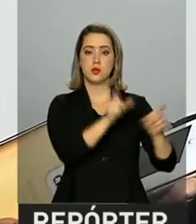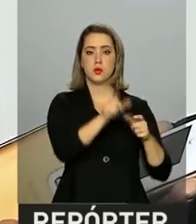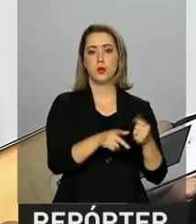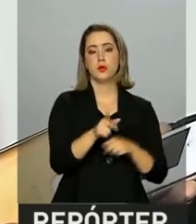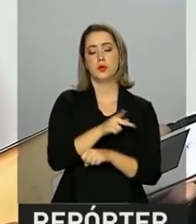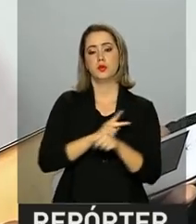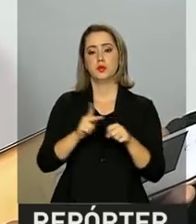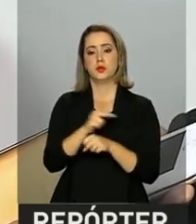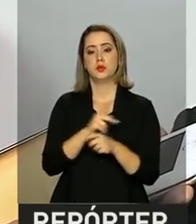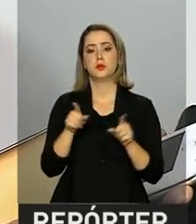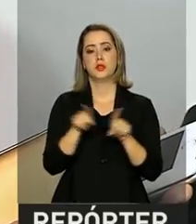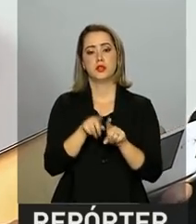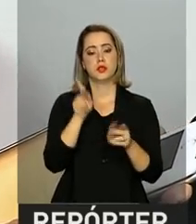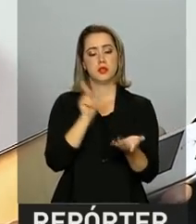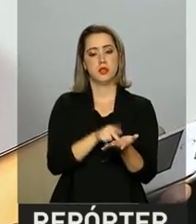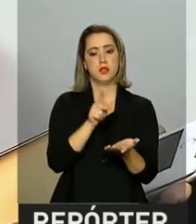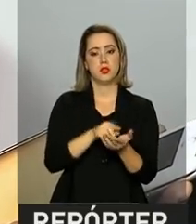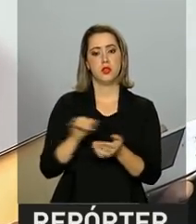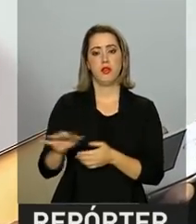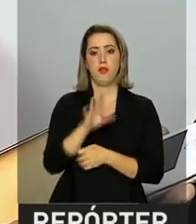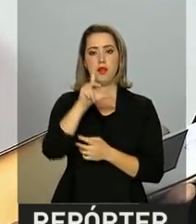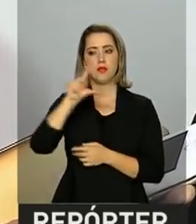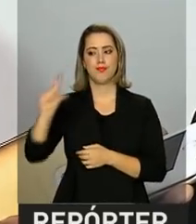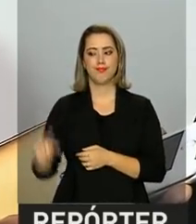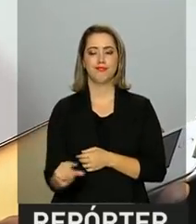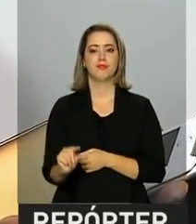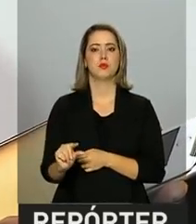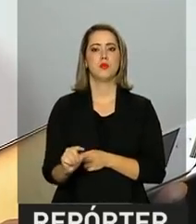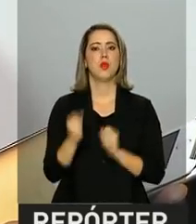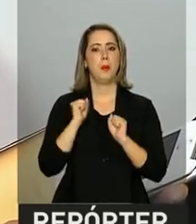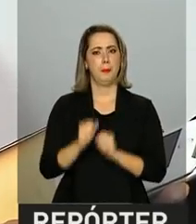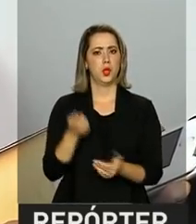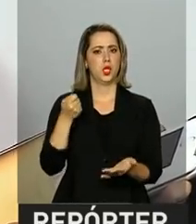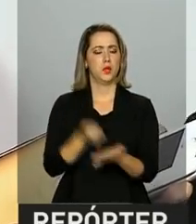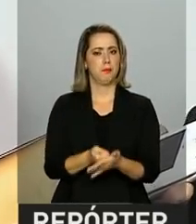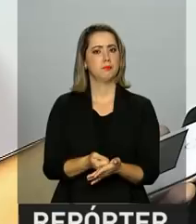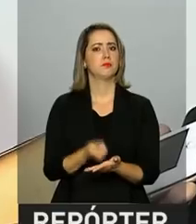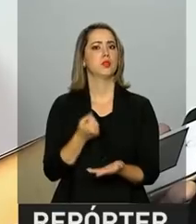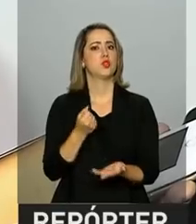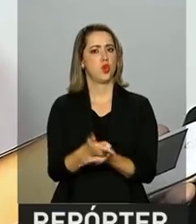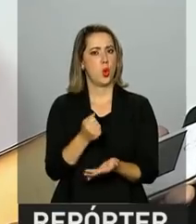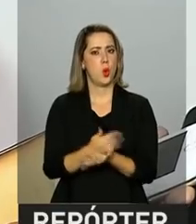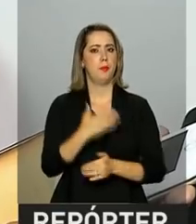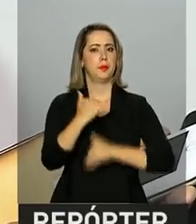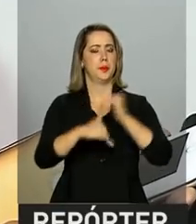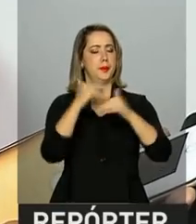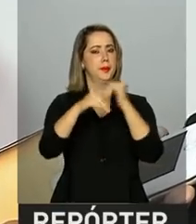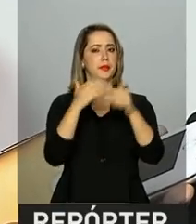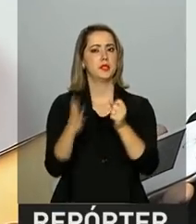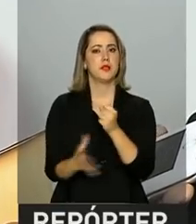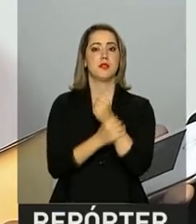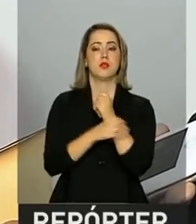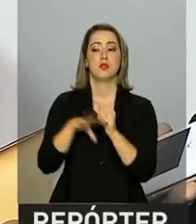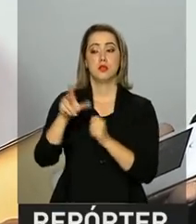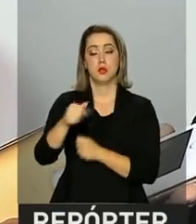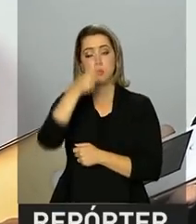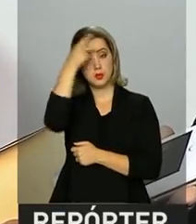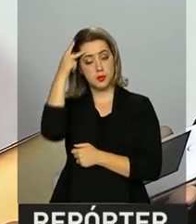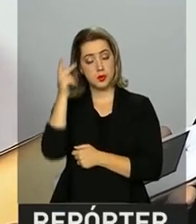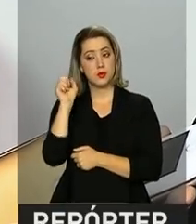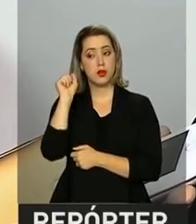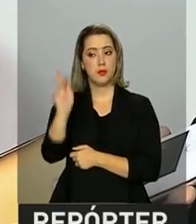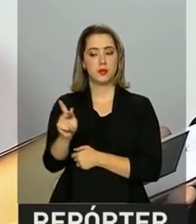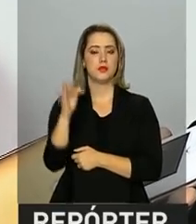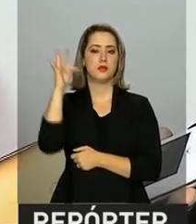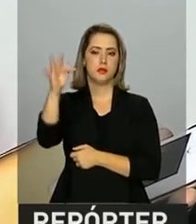tenha, de fato, inflação baixa, poder de compra crescendo e segurança para todos que vão receber a sua aposentadoria